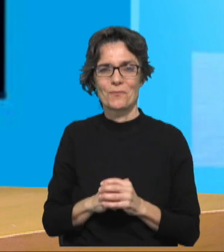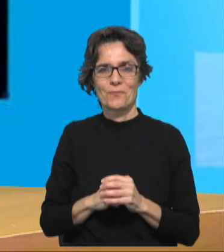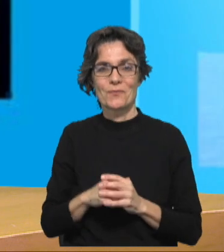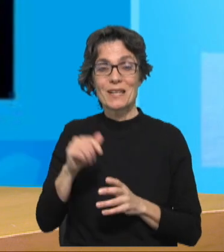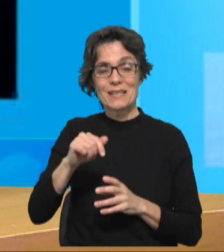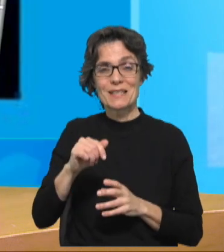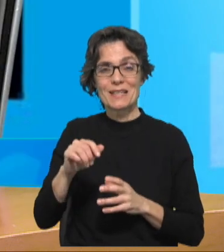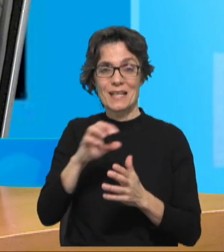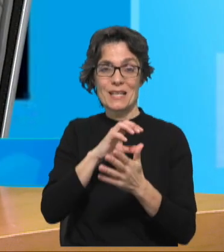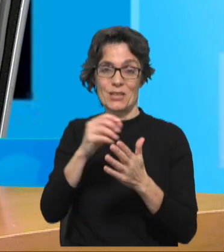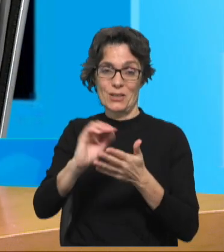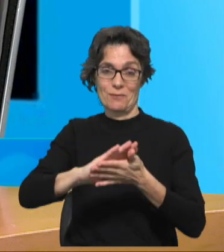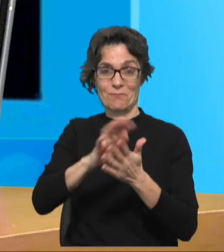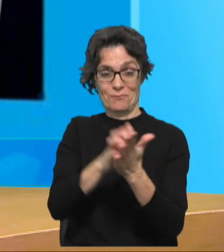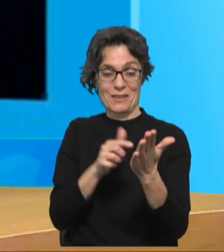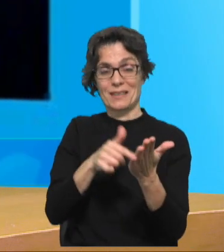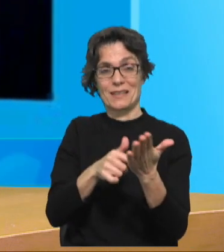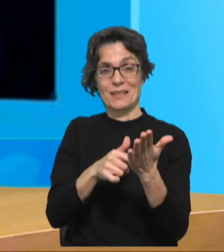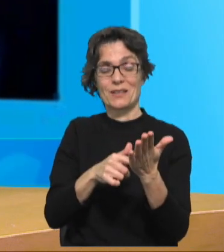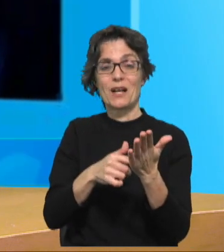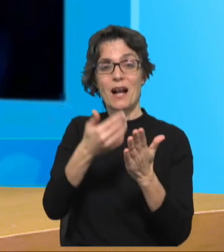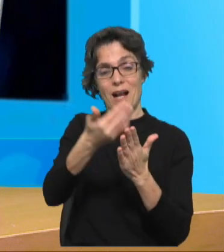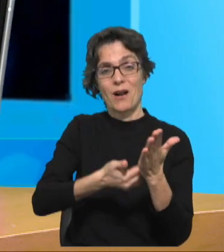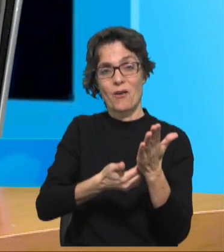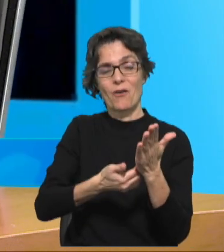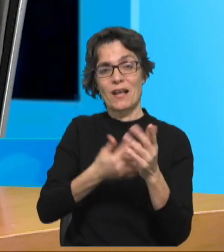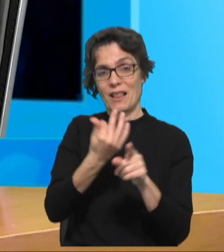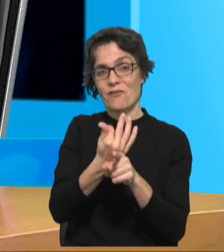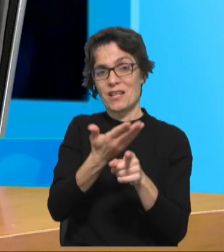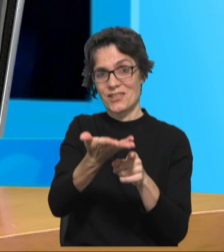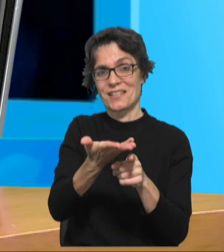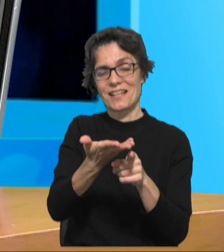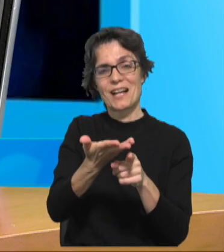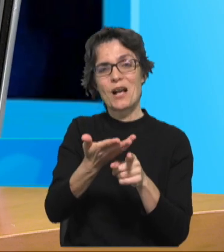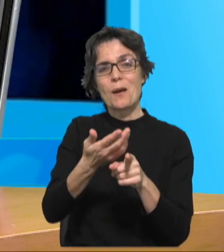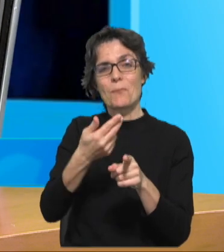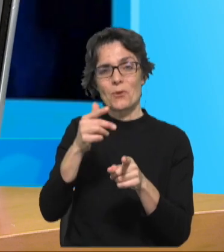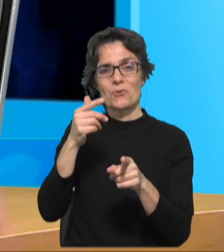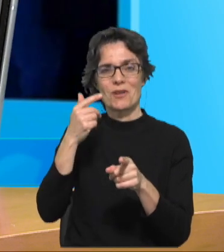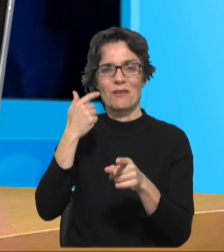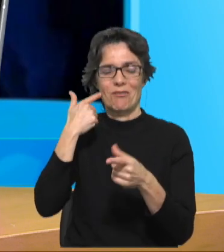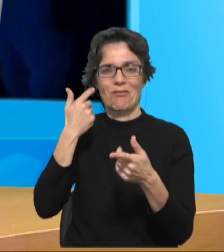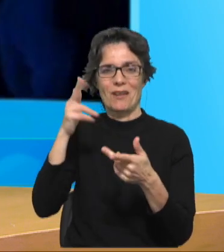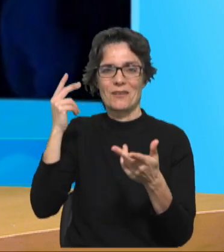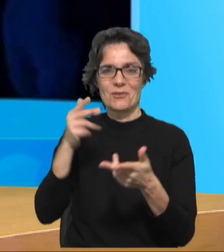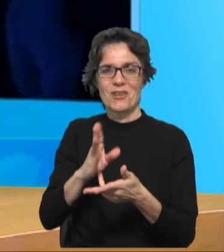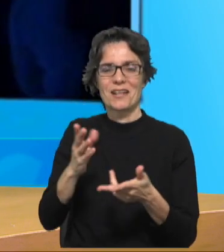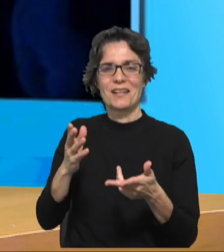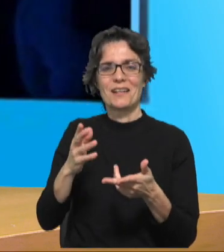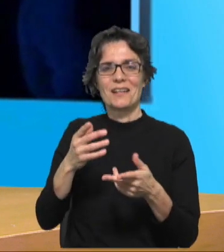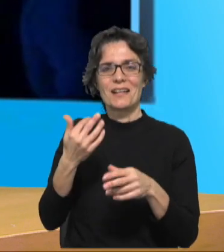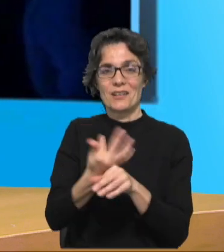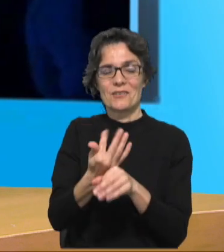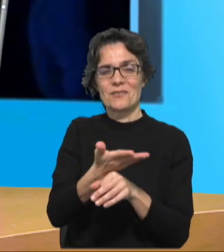aqui, porque é a capa que voltámos a reeditar agora para comemorar o centenário, sim, ele no editorial, que não está